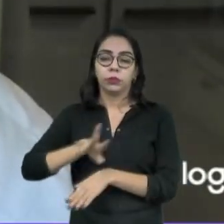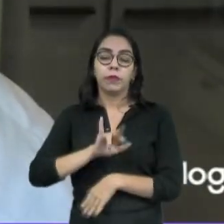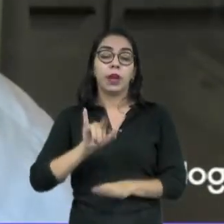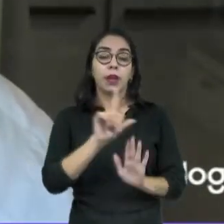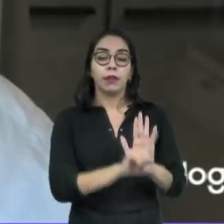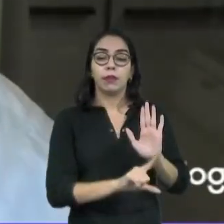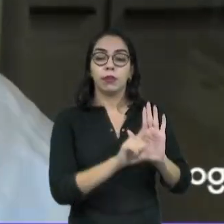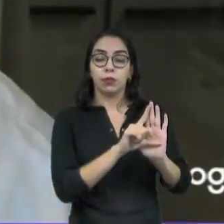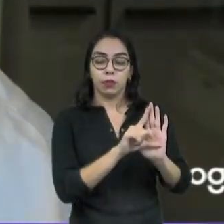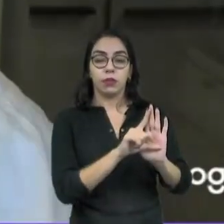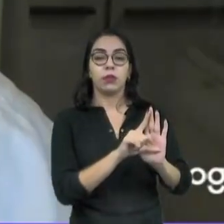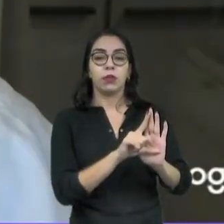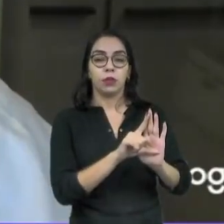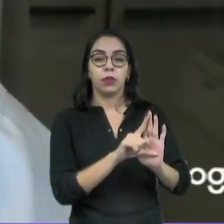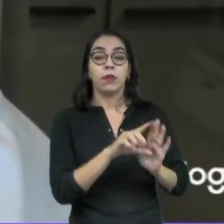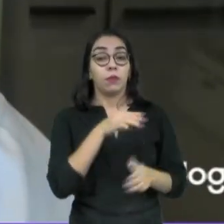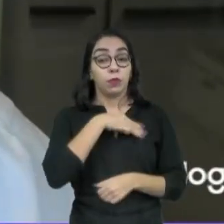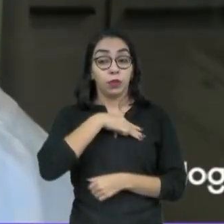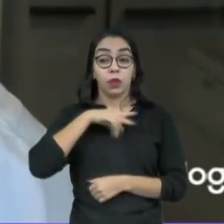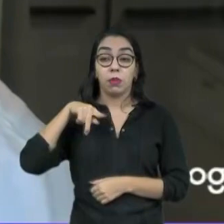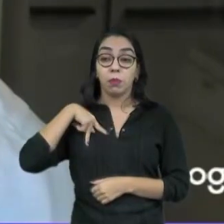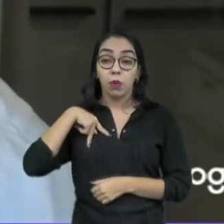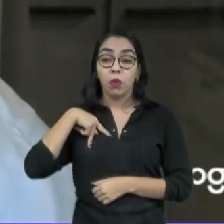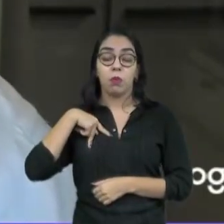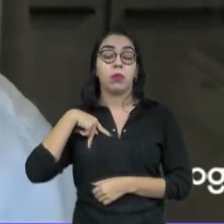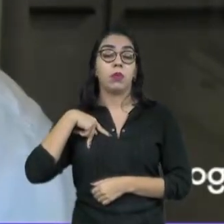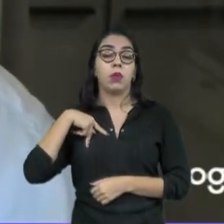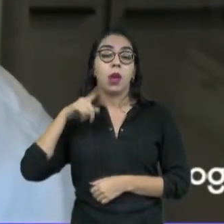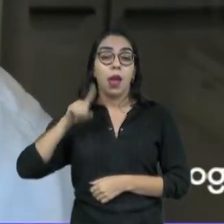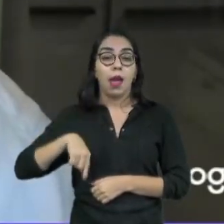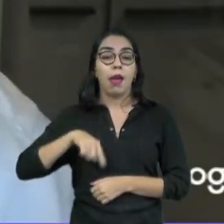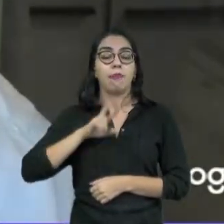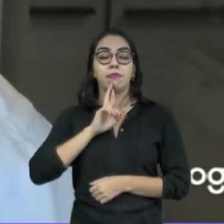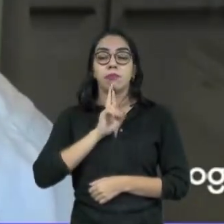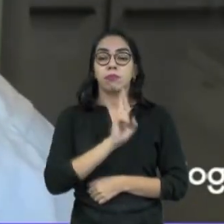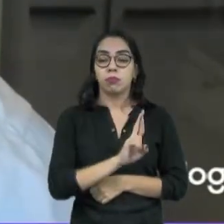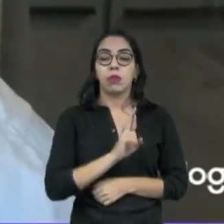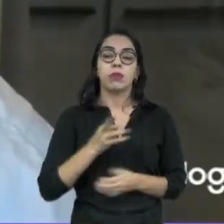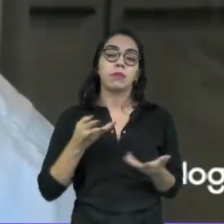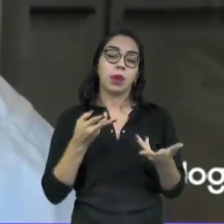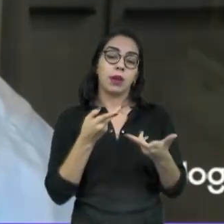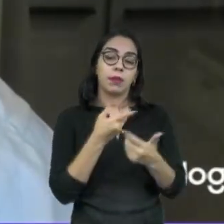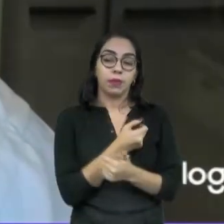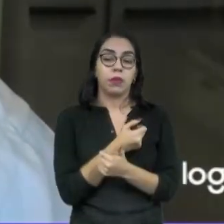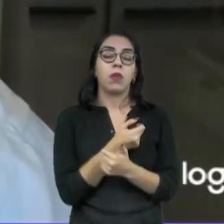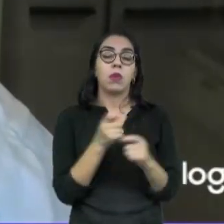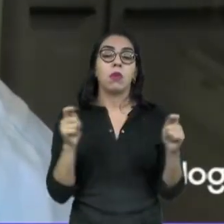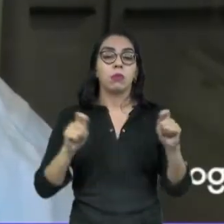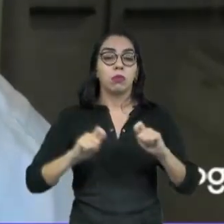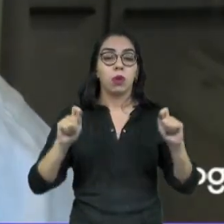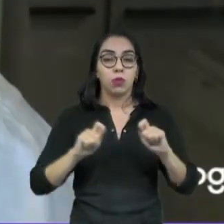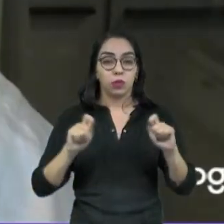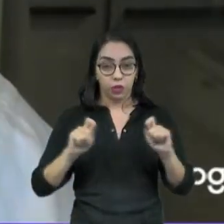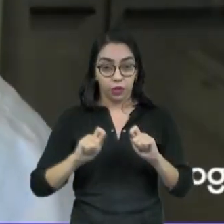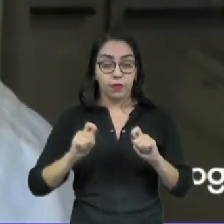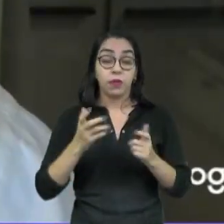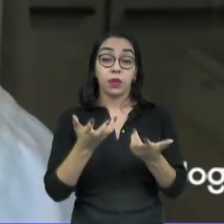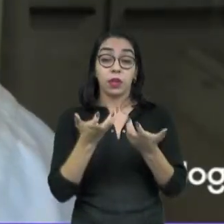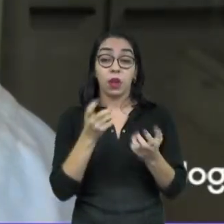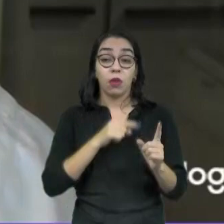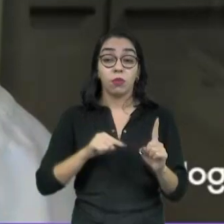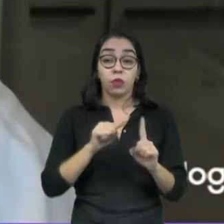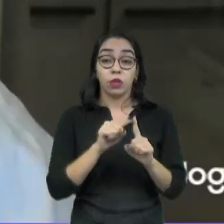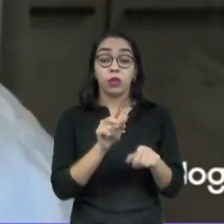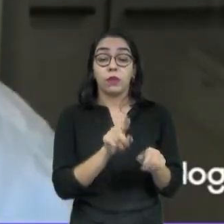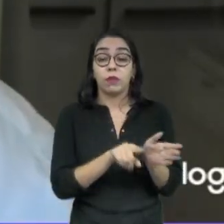como Ministério Público do Ceará enfim elas são imprescindíveis através da da da busca e na fiscalização